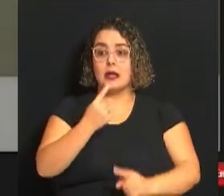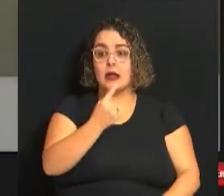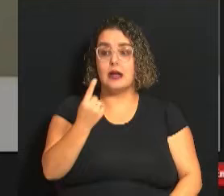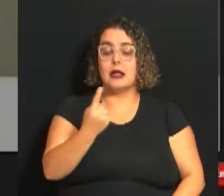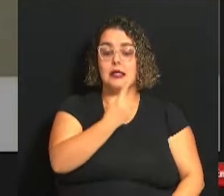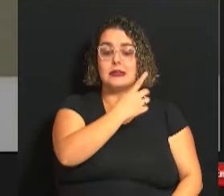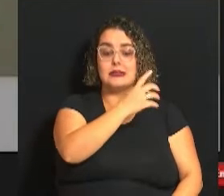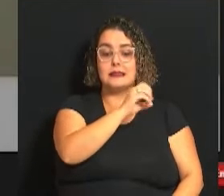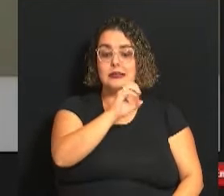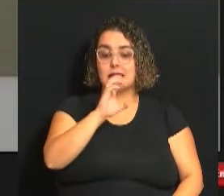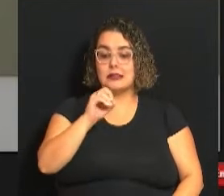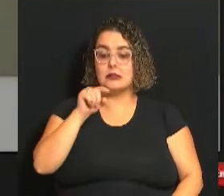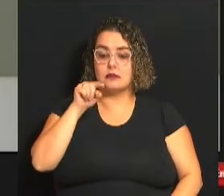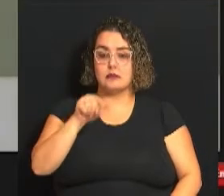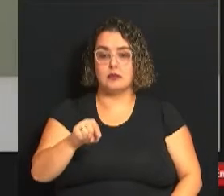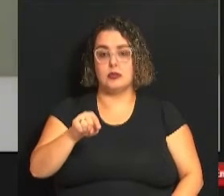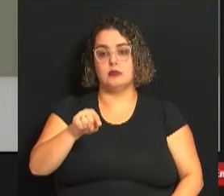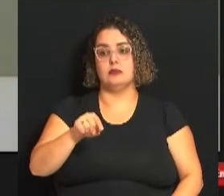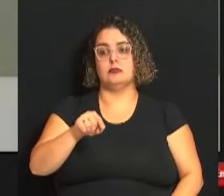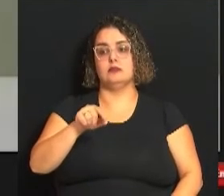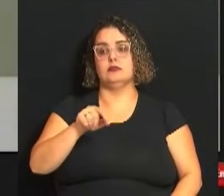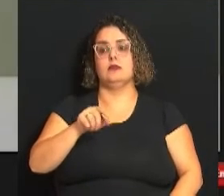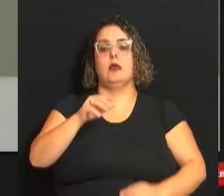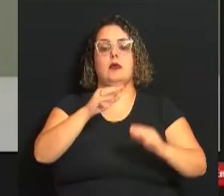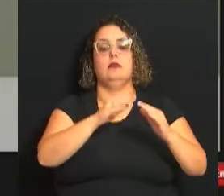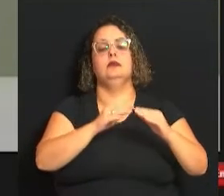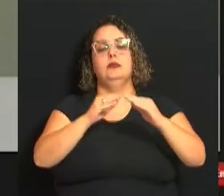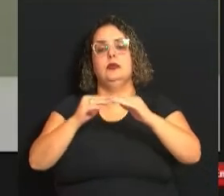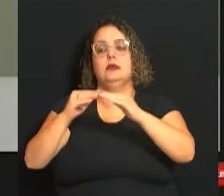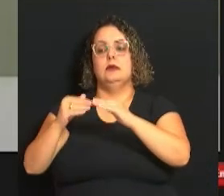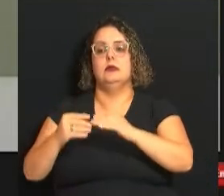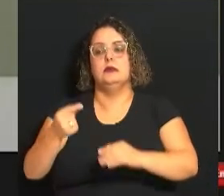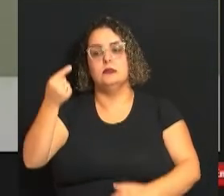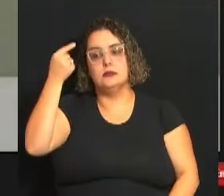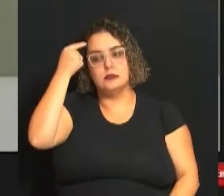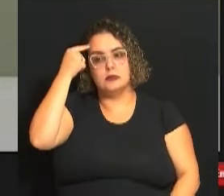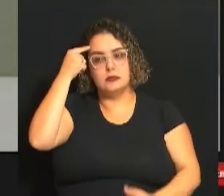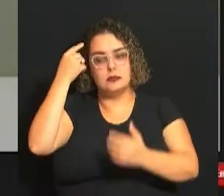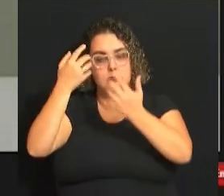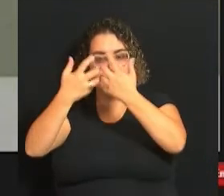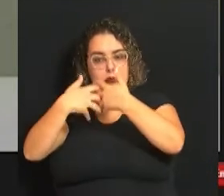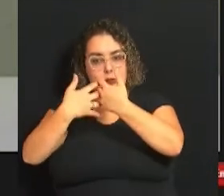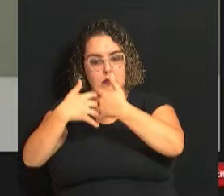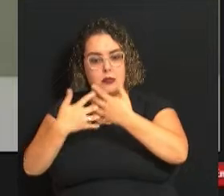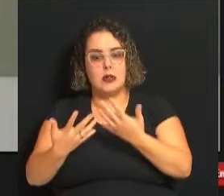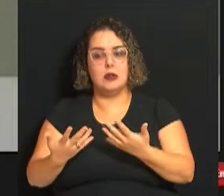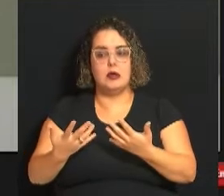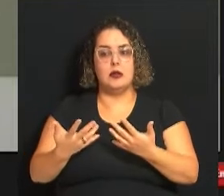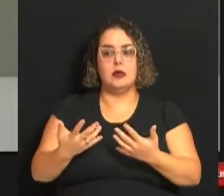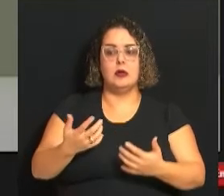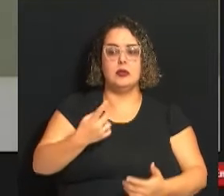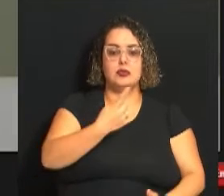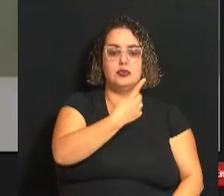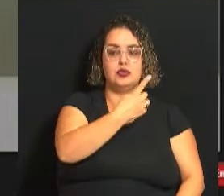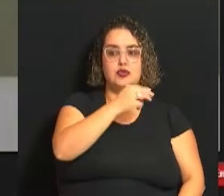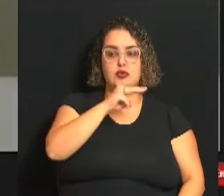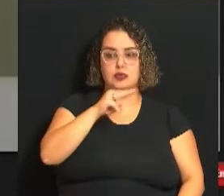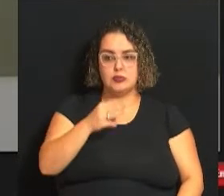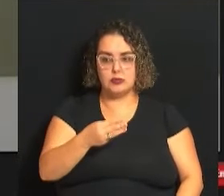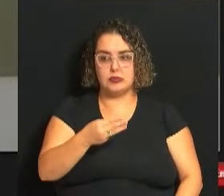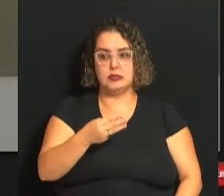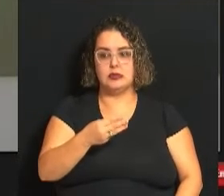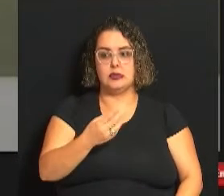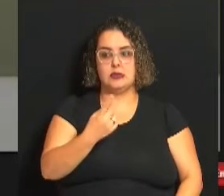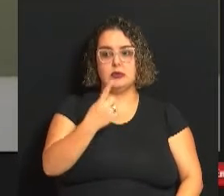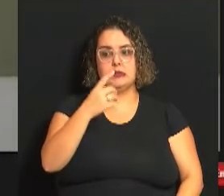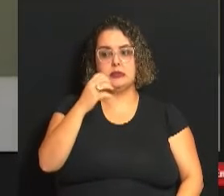habitantes, e a gente fazendo um raciocínio aqui em Campinas, com uma população de 1.100.000 habitantes, a gente